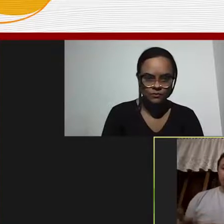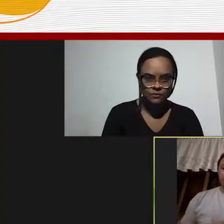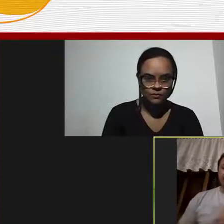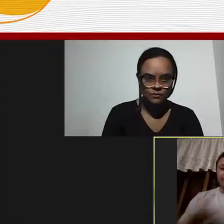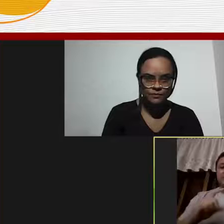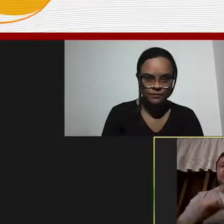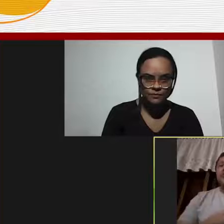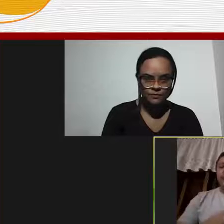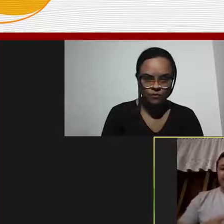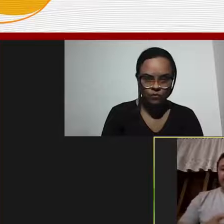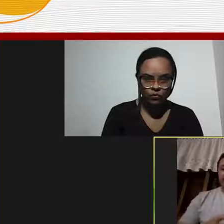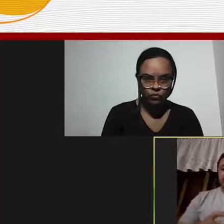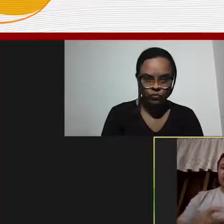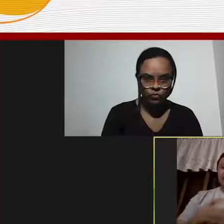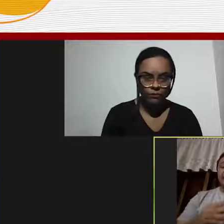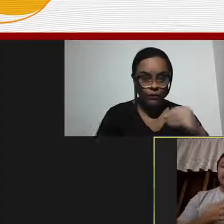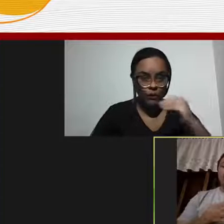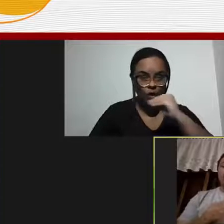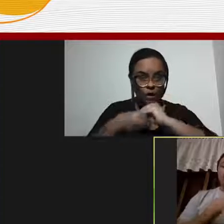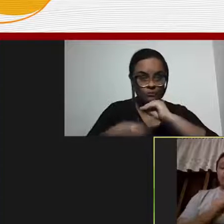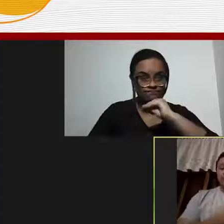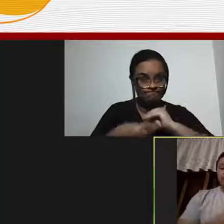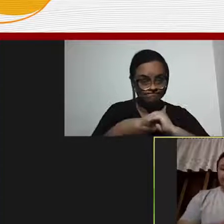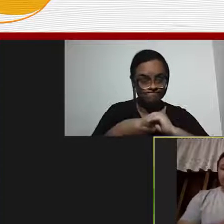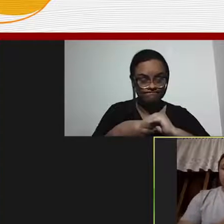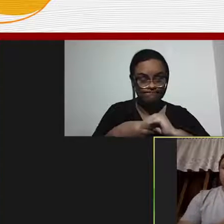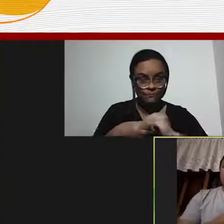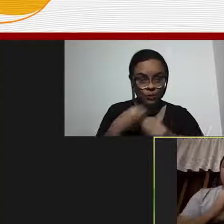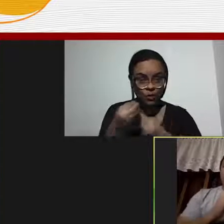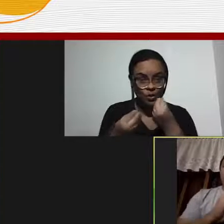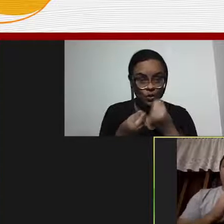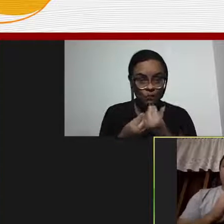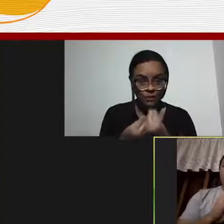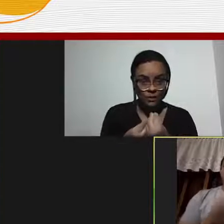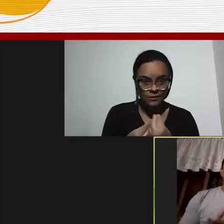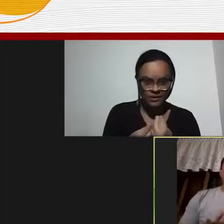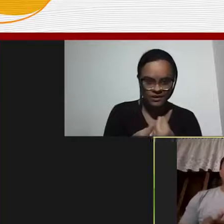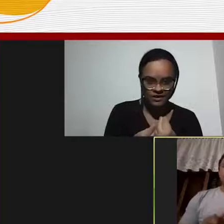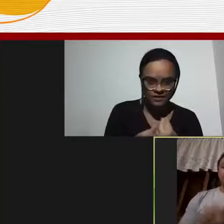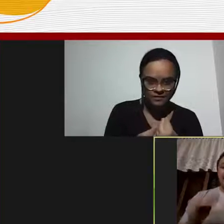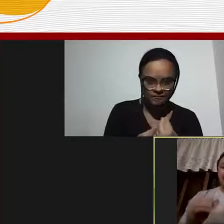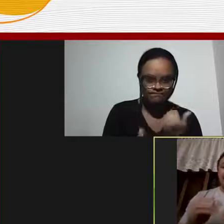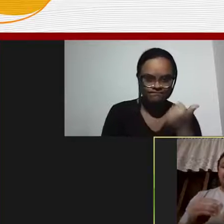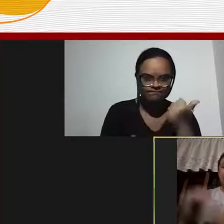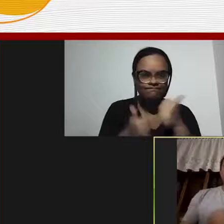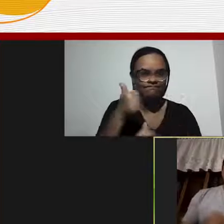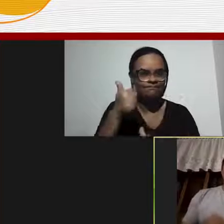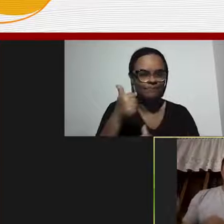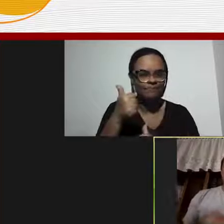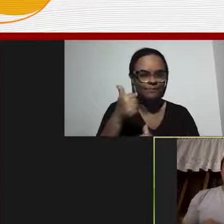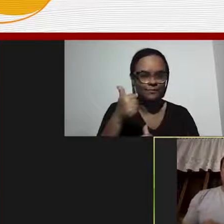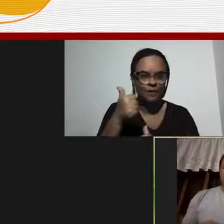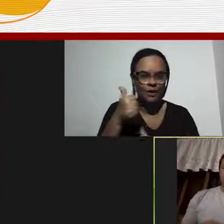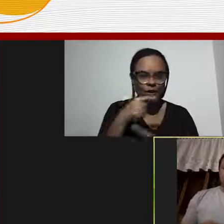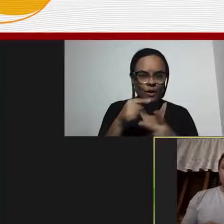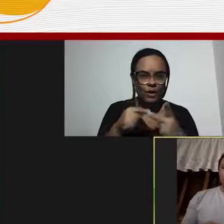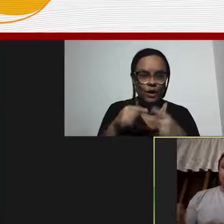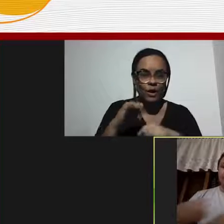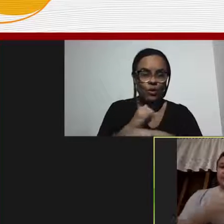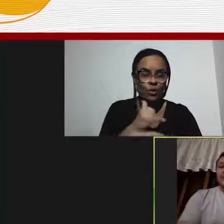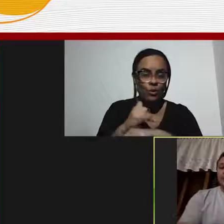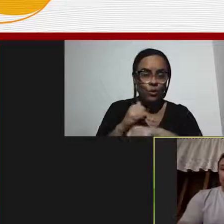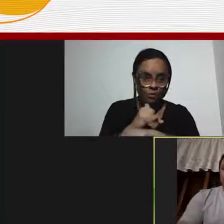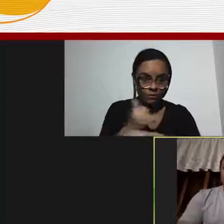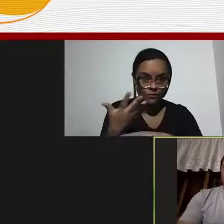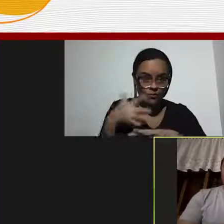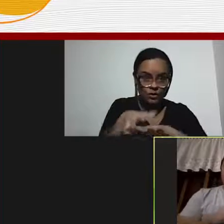tua pergunta, fazer um complemento, né? Como você falou, o esporte é a segunda ferramenta de inclusão